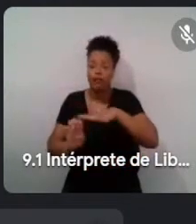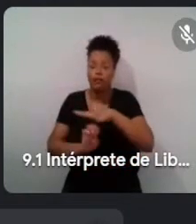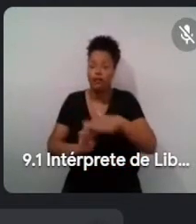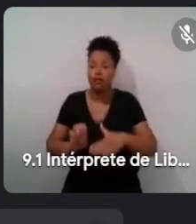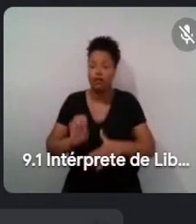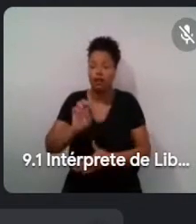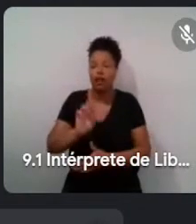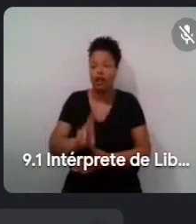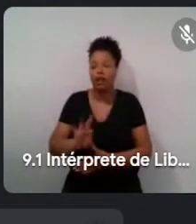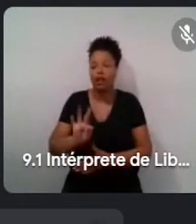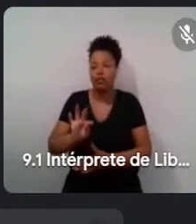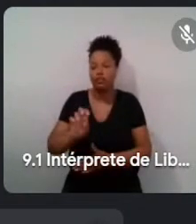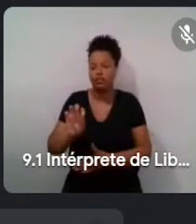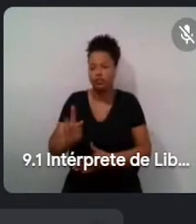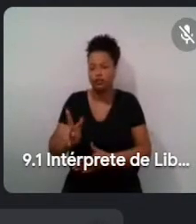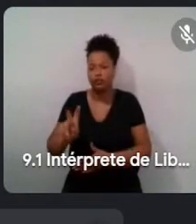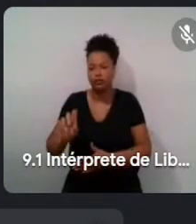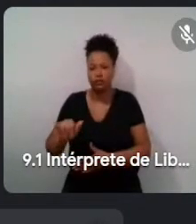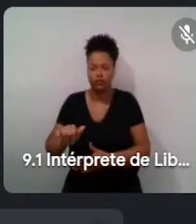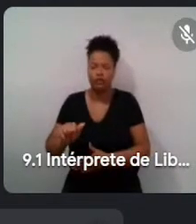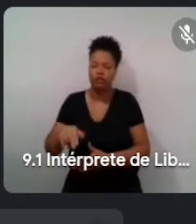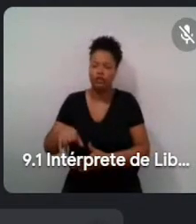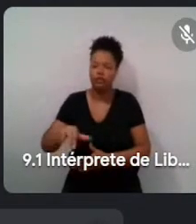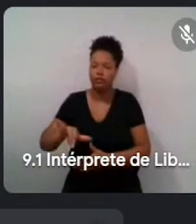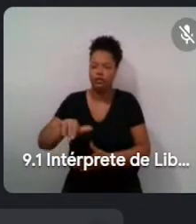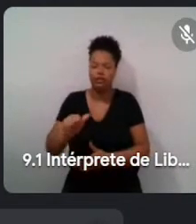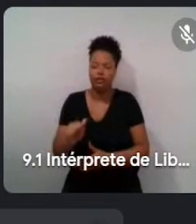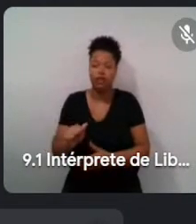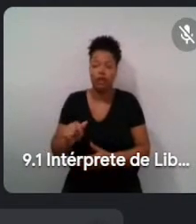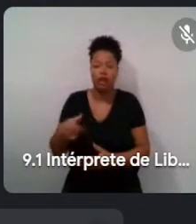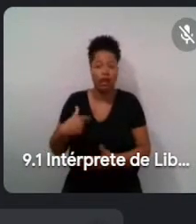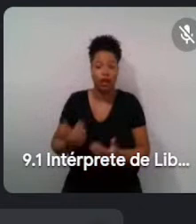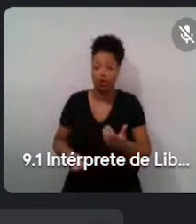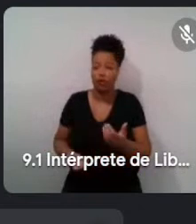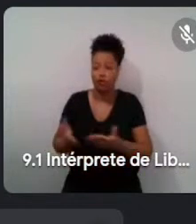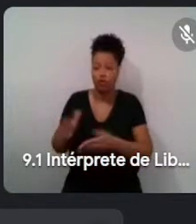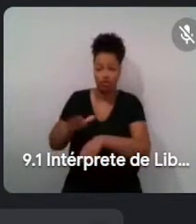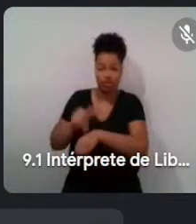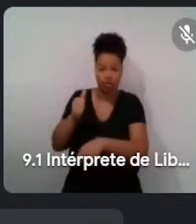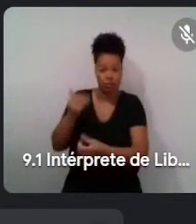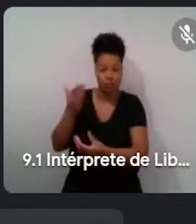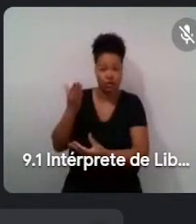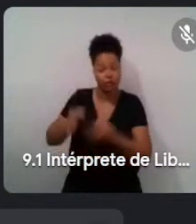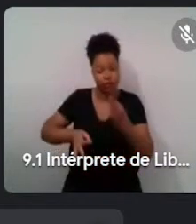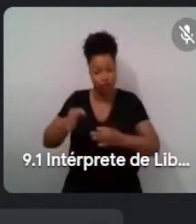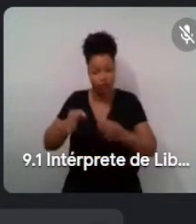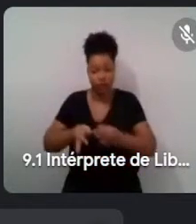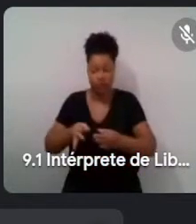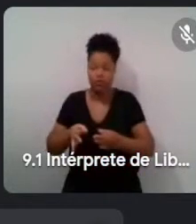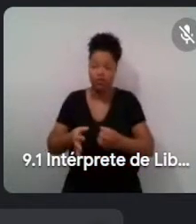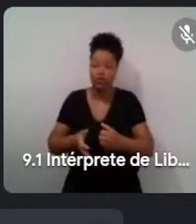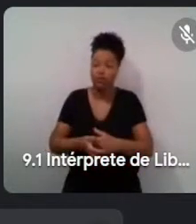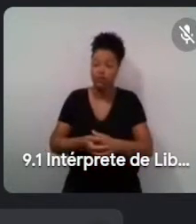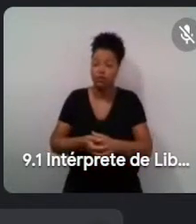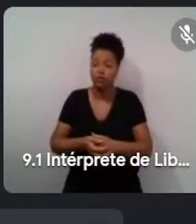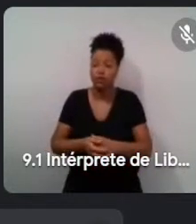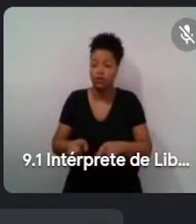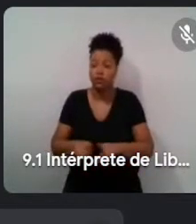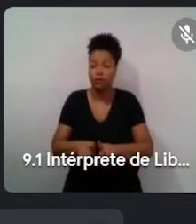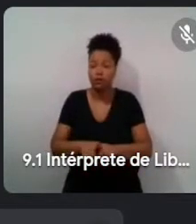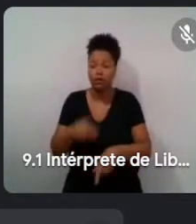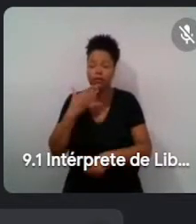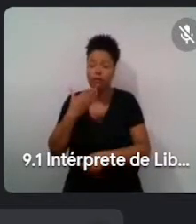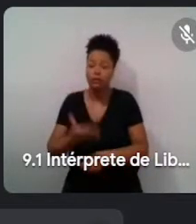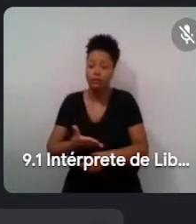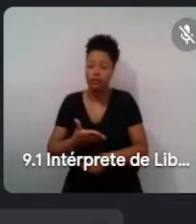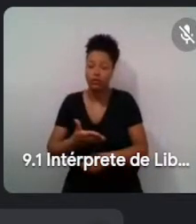ela não foi intimada. E isso a gente deixou muito claro, a gente juntou, inclusive, a cópia dos e-mails que estavam cadastrados aí na petição